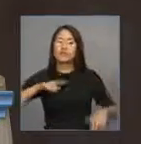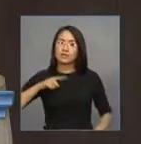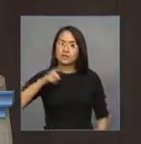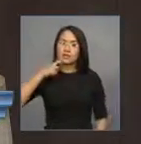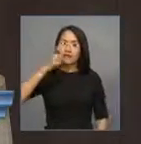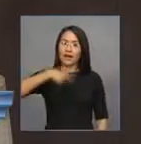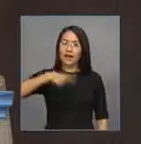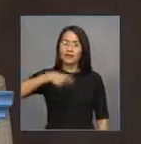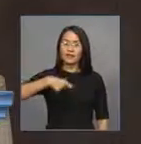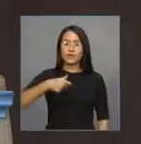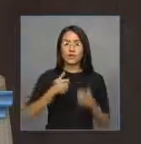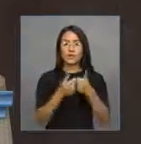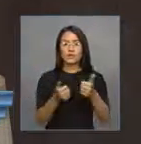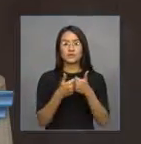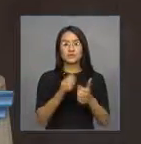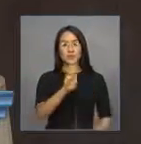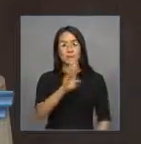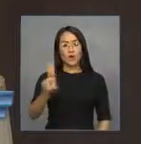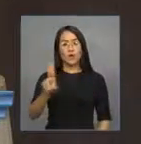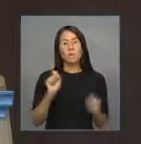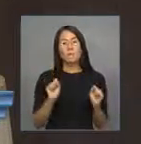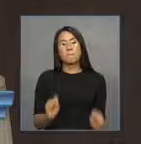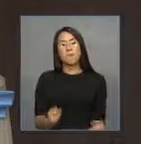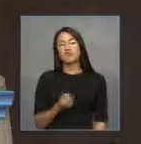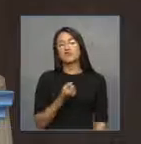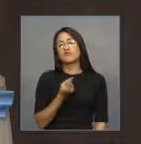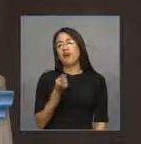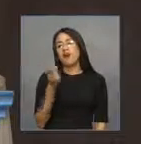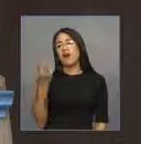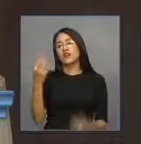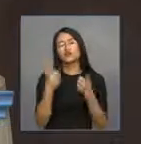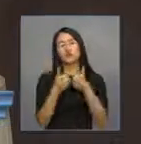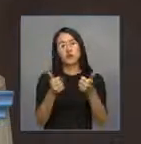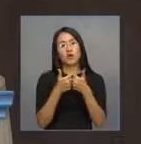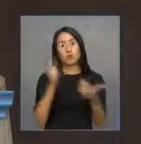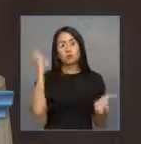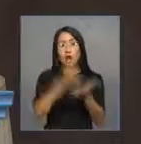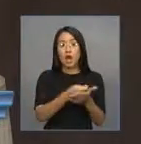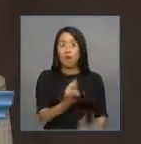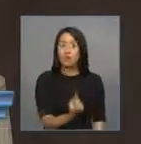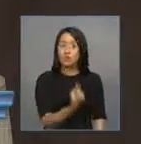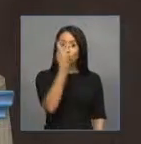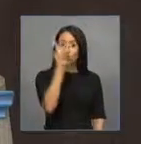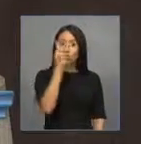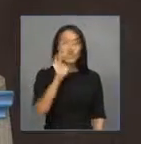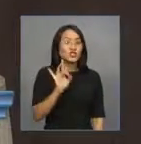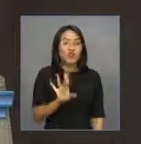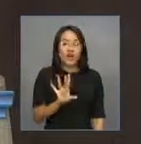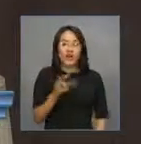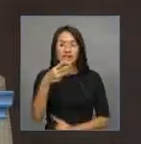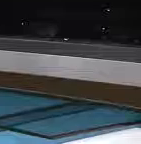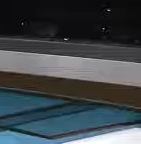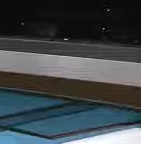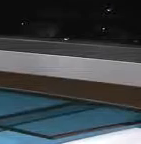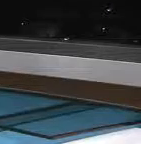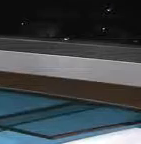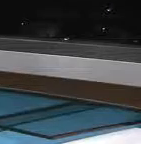podem ser elaborados por ligas desportivas, clubes de futebol e técnicos de equipes em qualquer